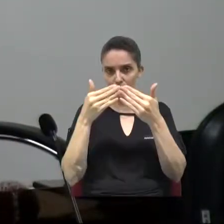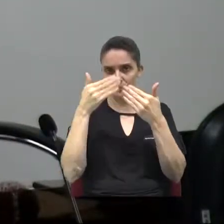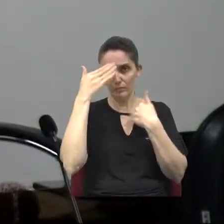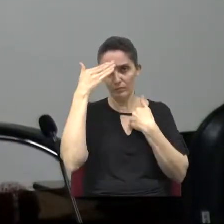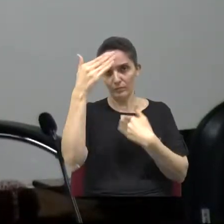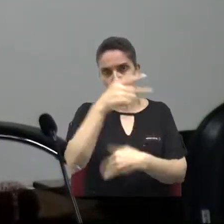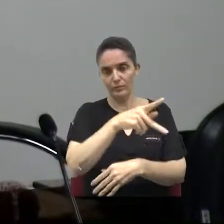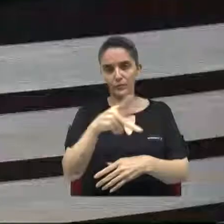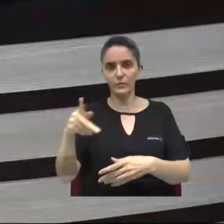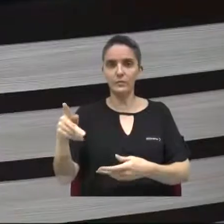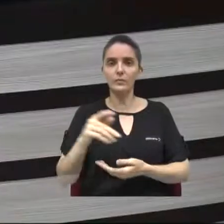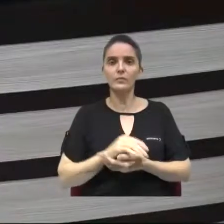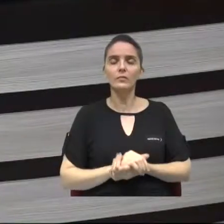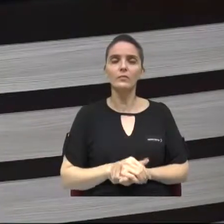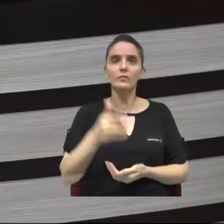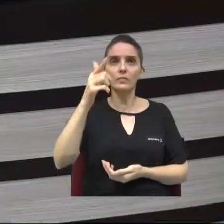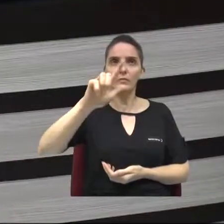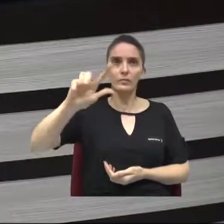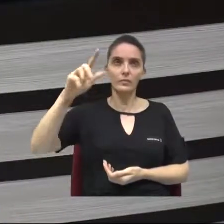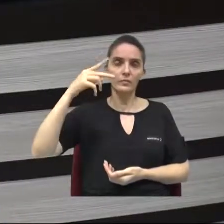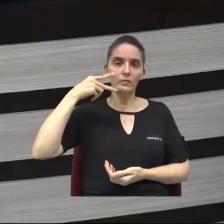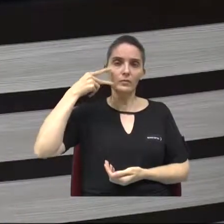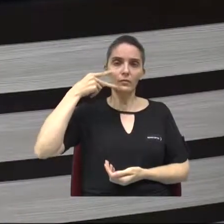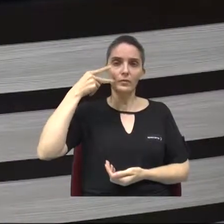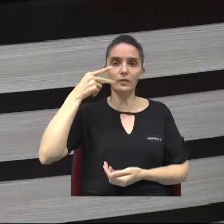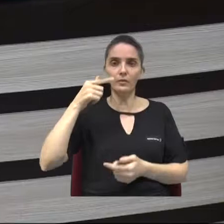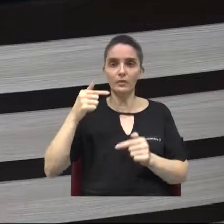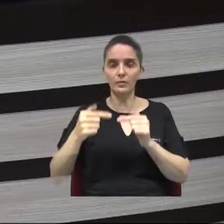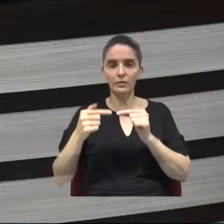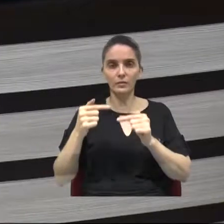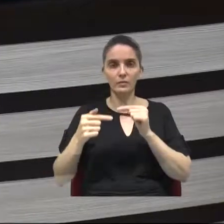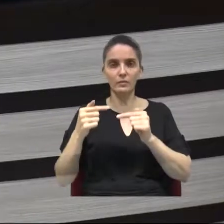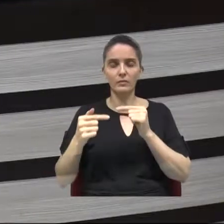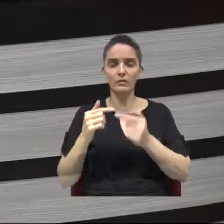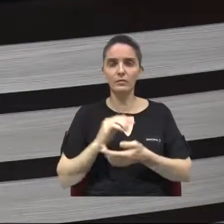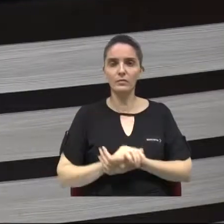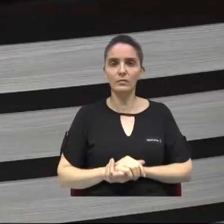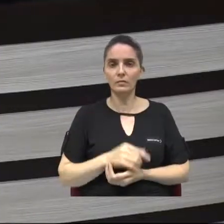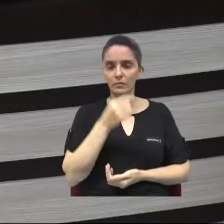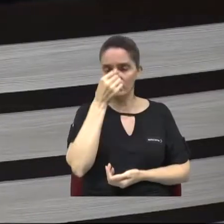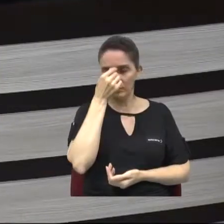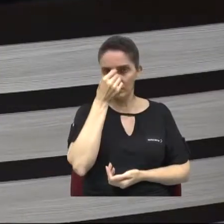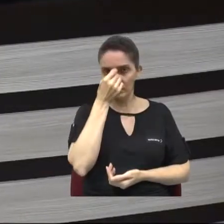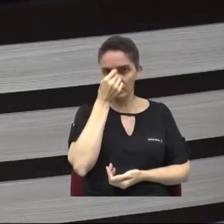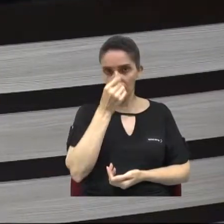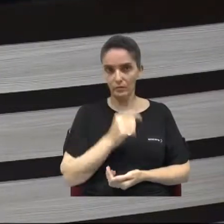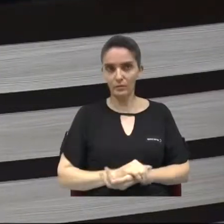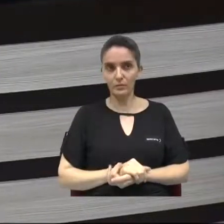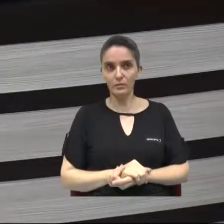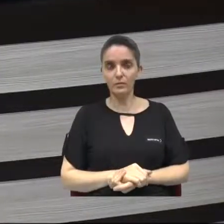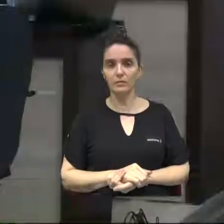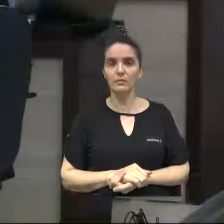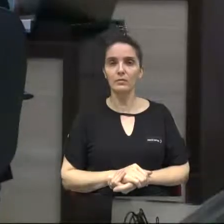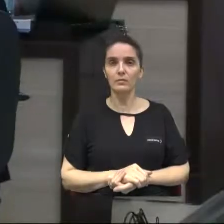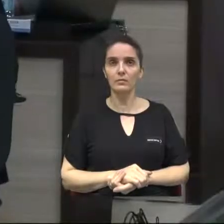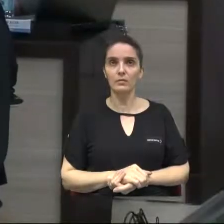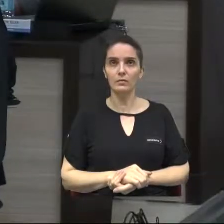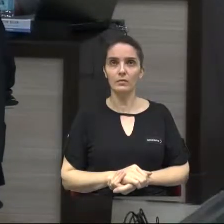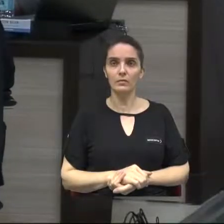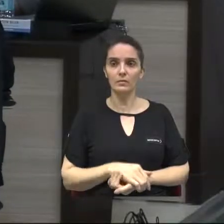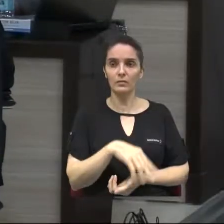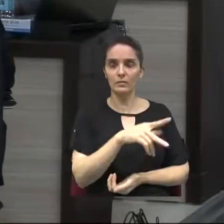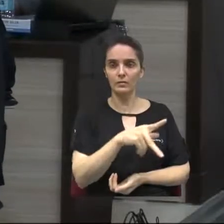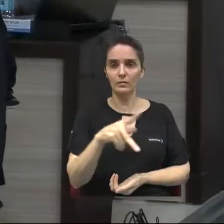senhora presidente. Algum outro vereador deseja discutir? Com a palavra, o vereador Jorge de Freitas. Senhora